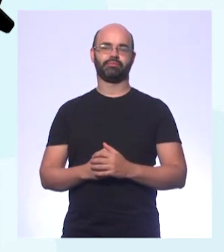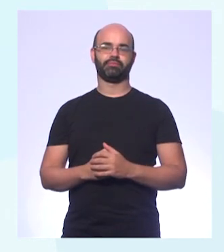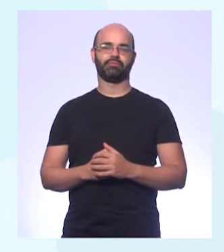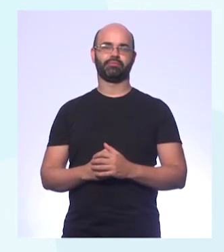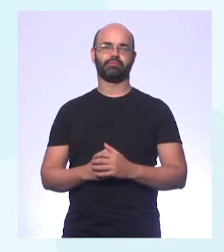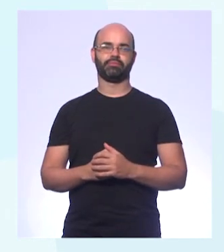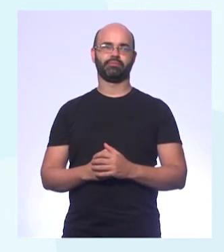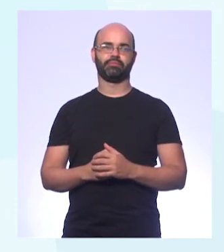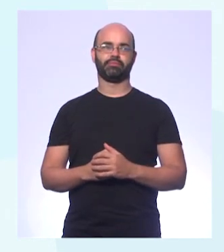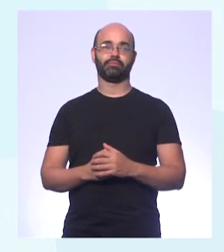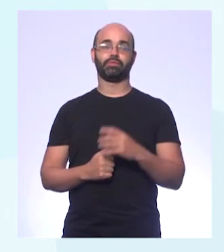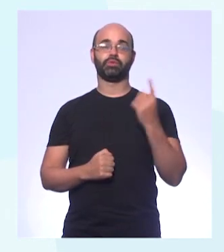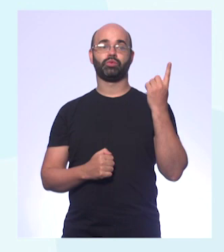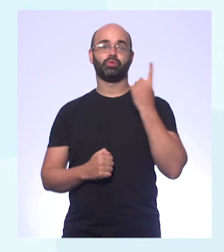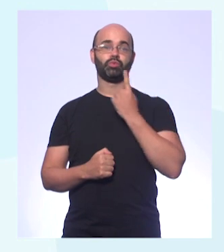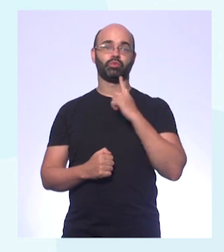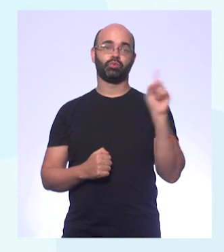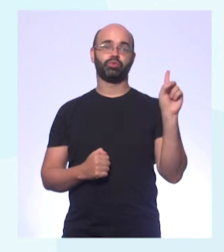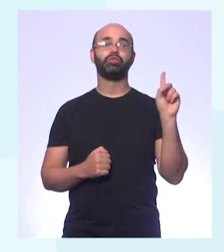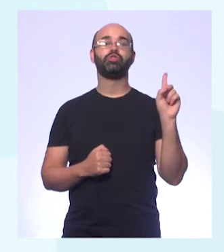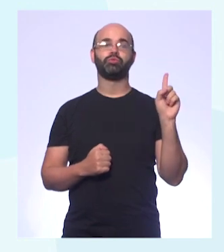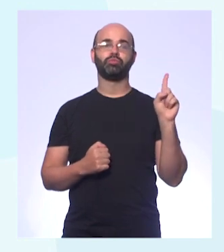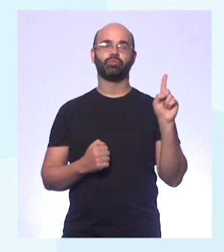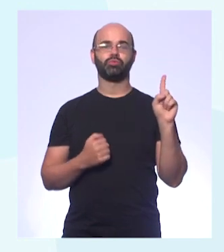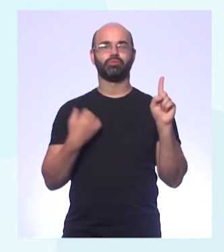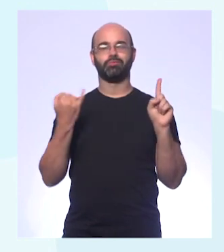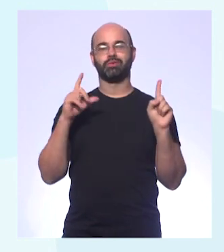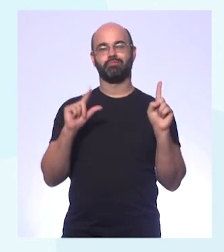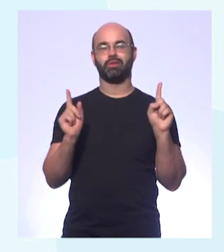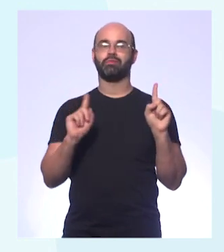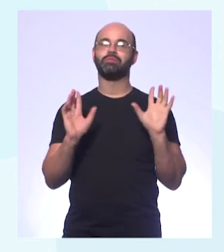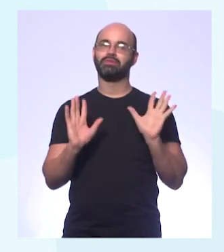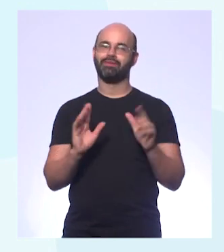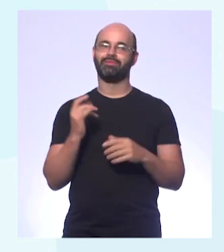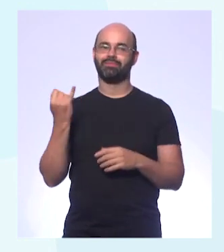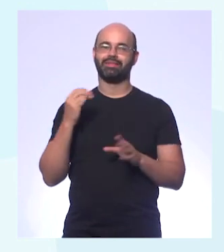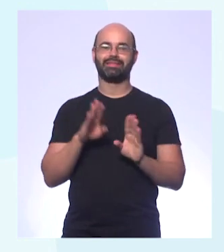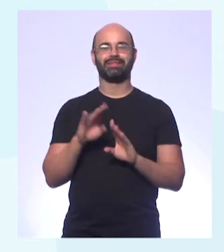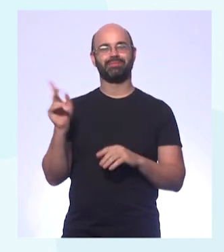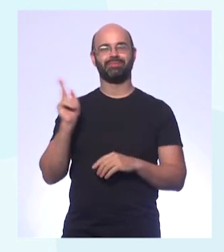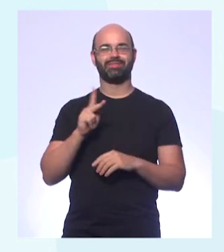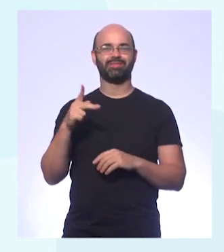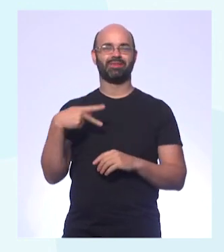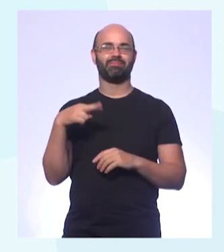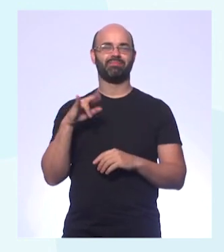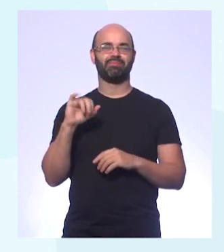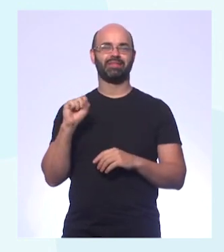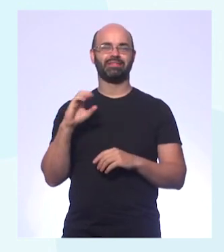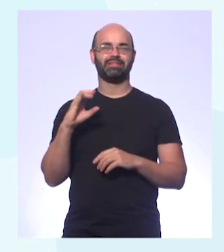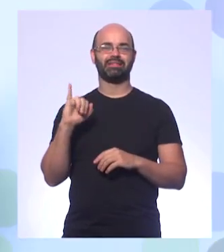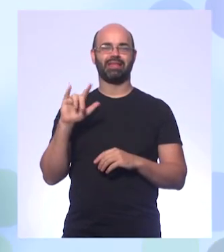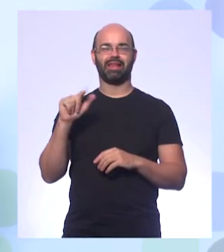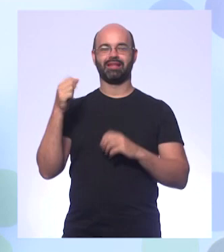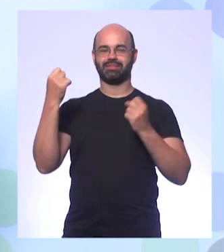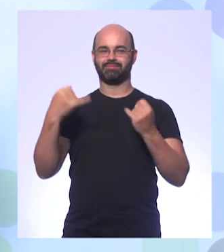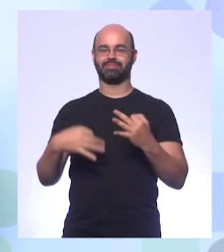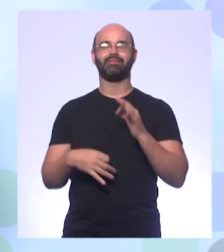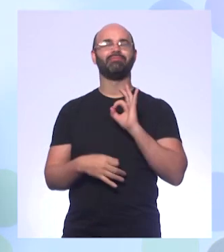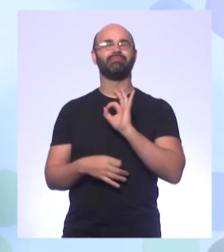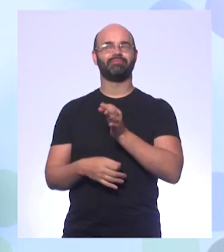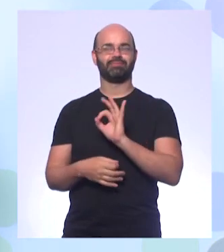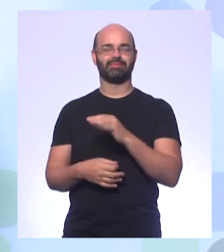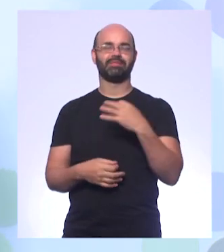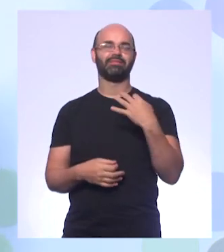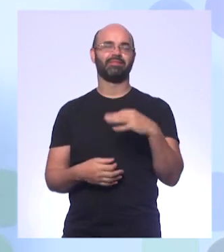último, mas não menos importante, como acompanhar esta aula, a professora Priscila já falou muito bem, né? É bom você ter um caderninho para anotar,